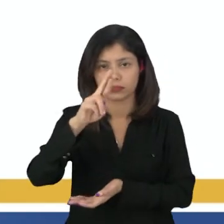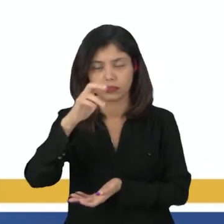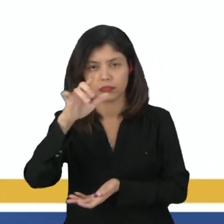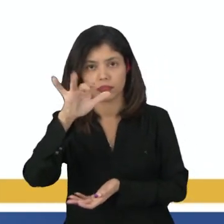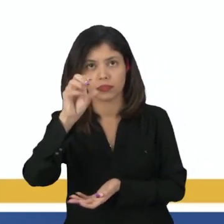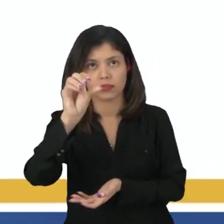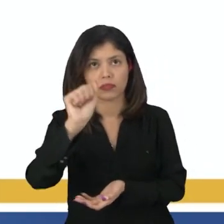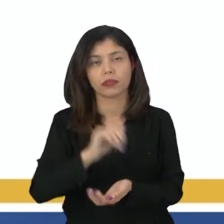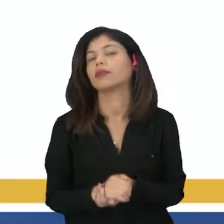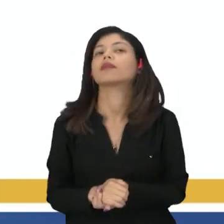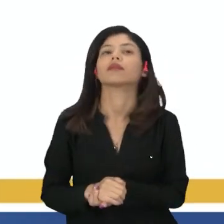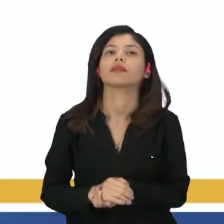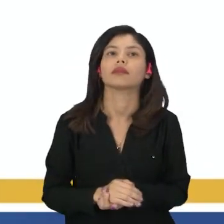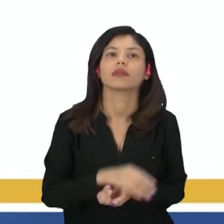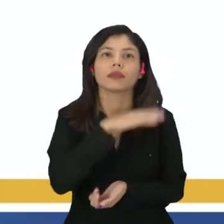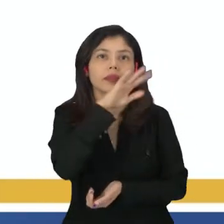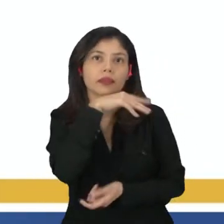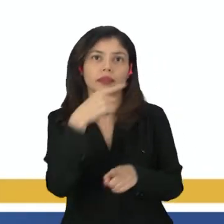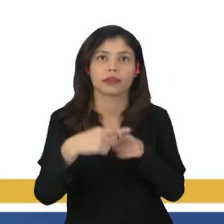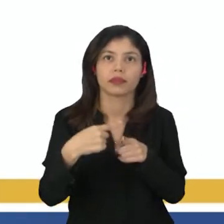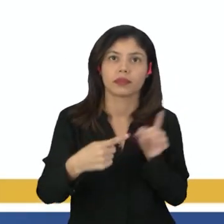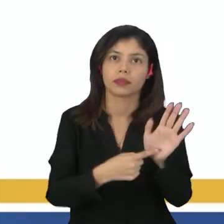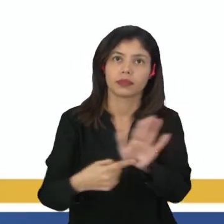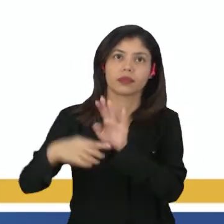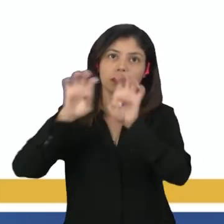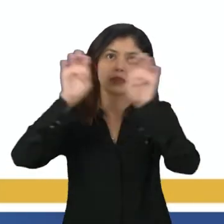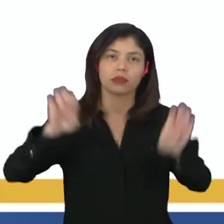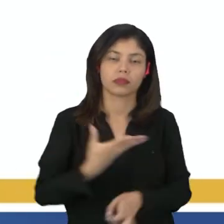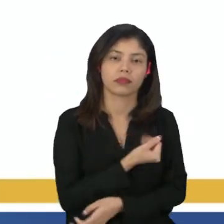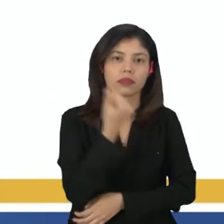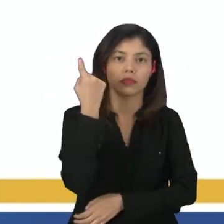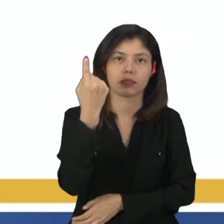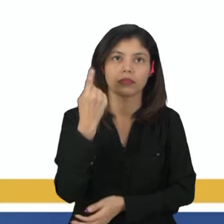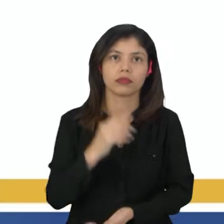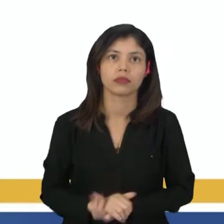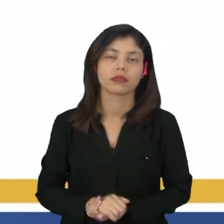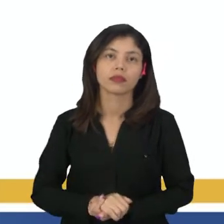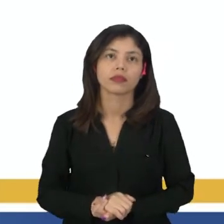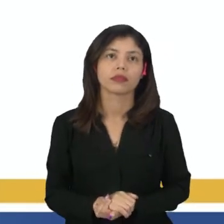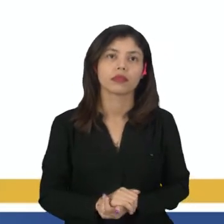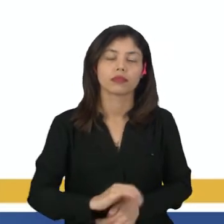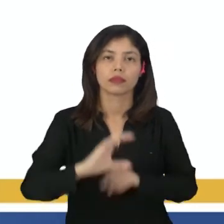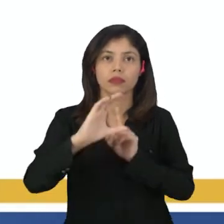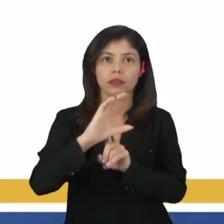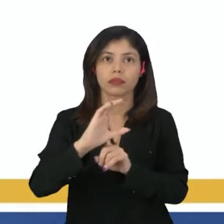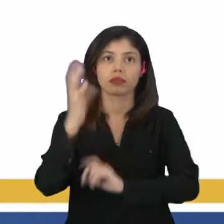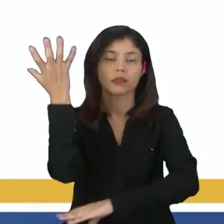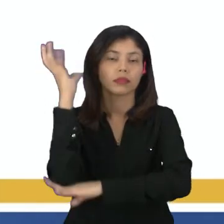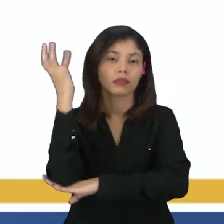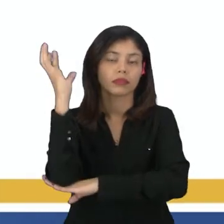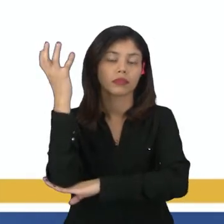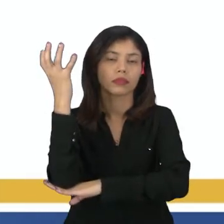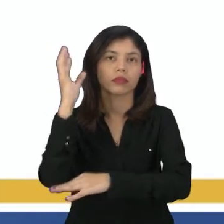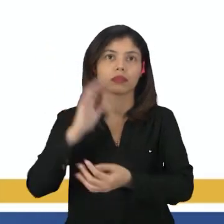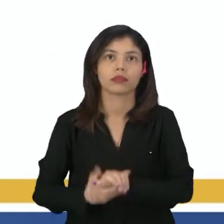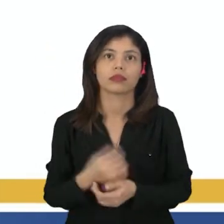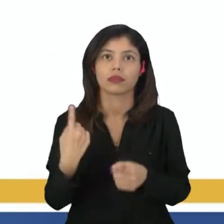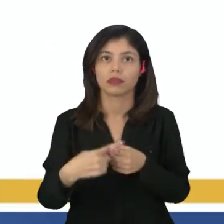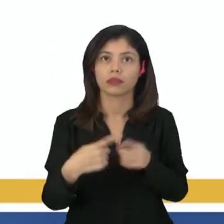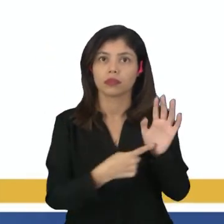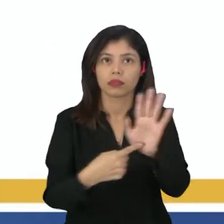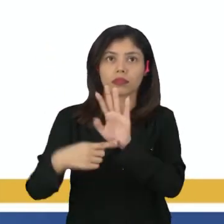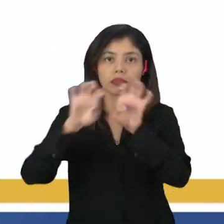centríolos? Ou seria uma célula animal porque apresenta a estrutura de número 1? Na letra C nós temos aí vegetal